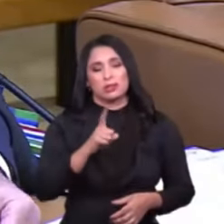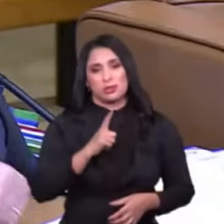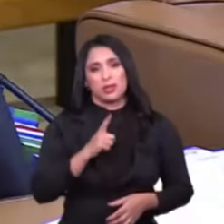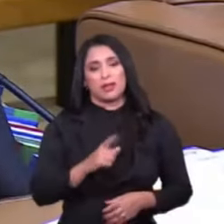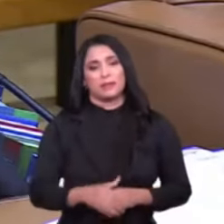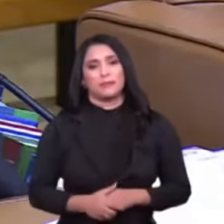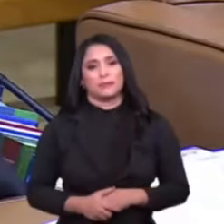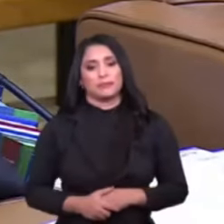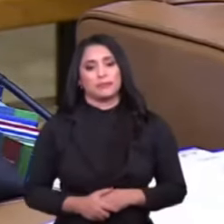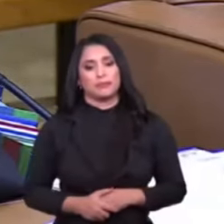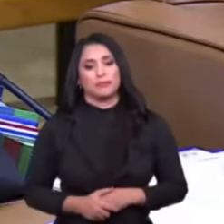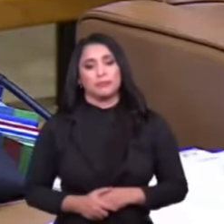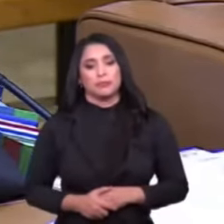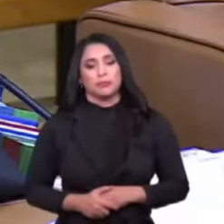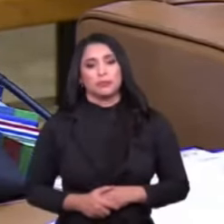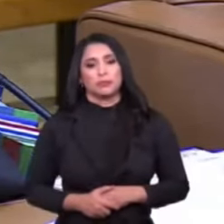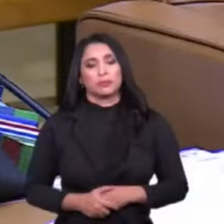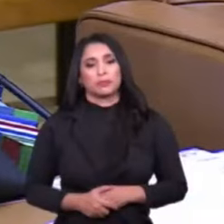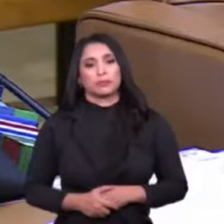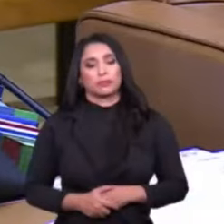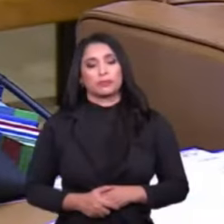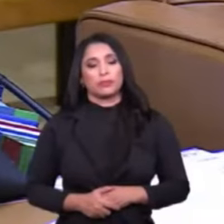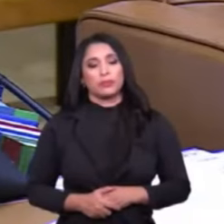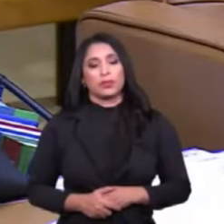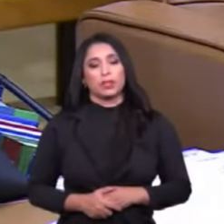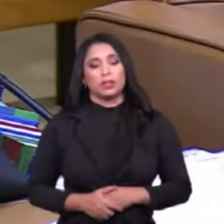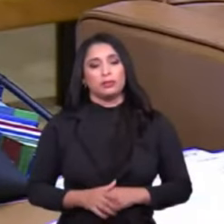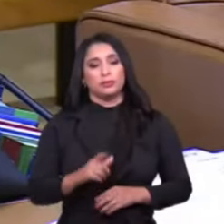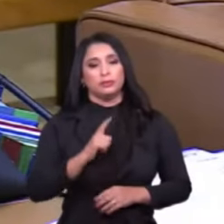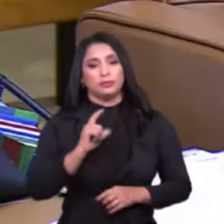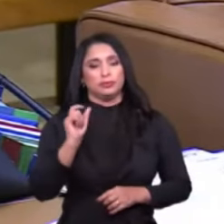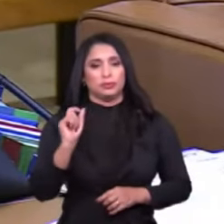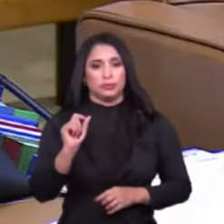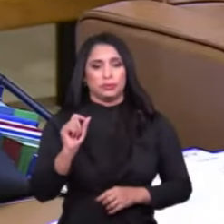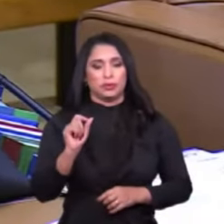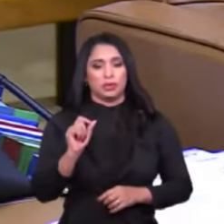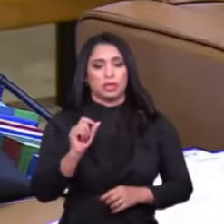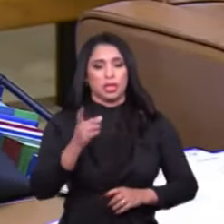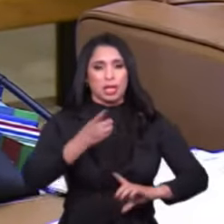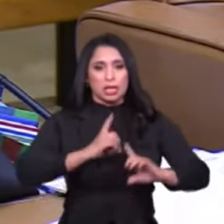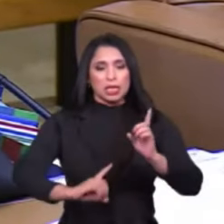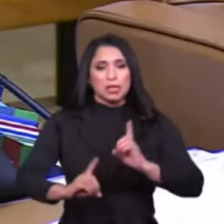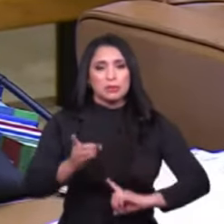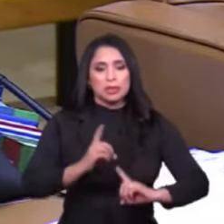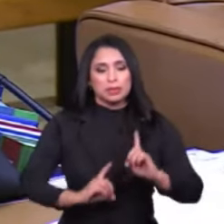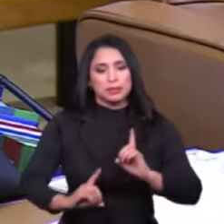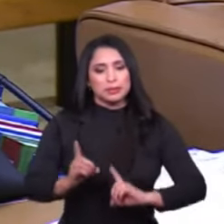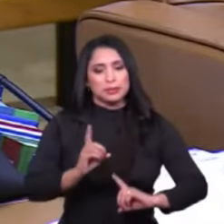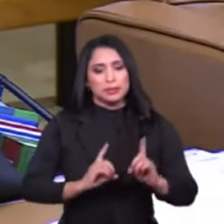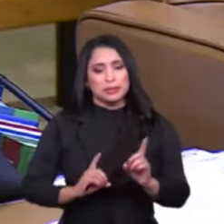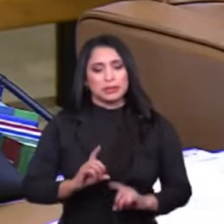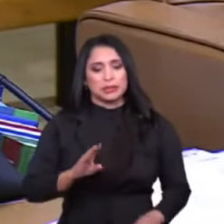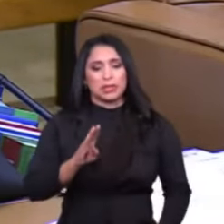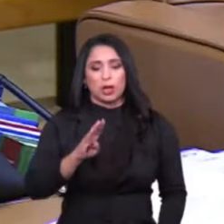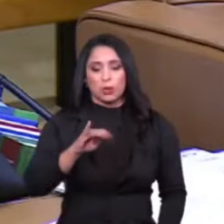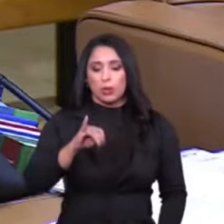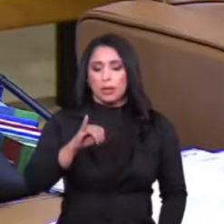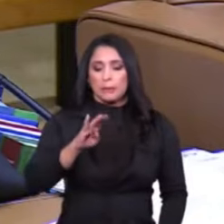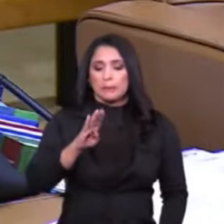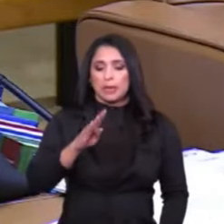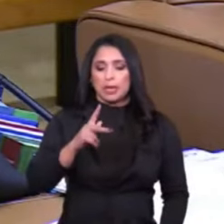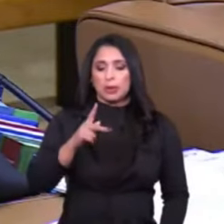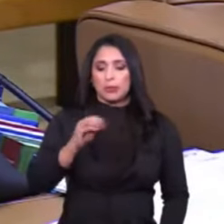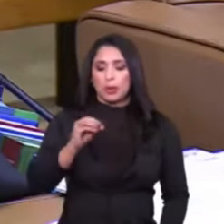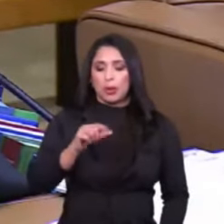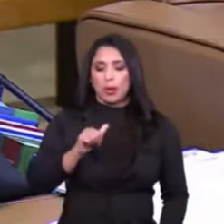A precipitação ou agravamento dos episódios de depressão e bipolaridade dificulta na recuperação dos